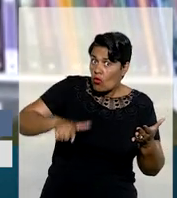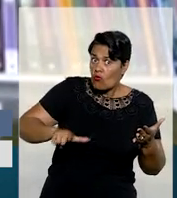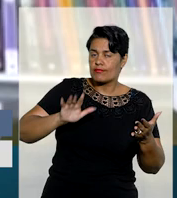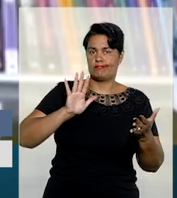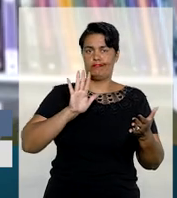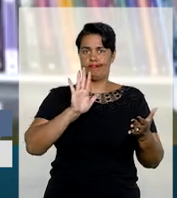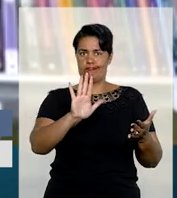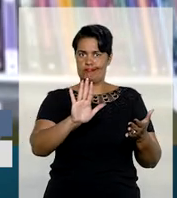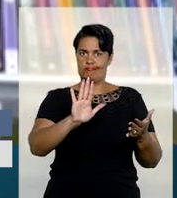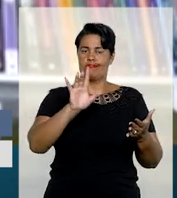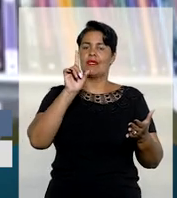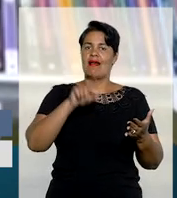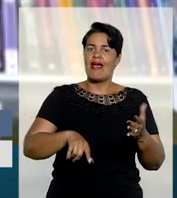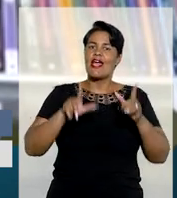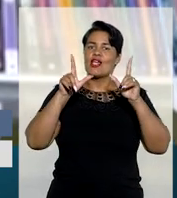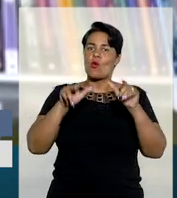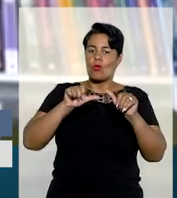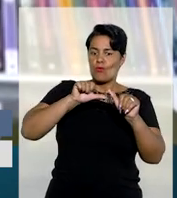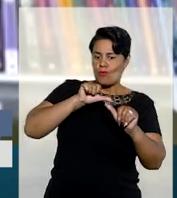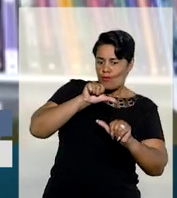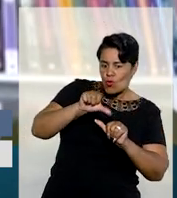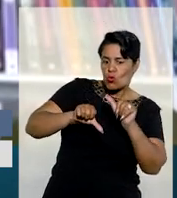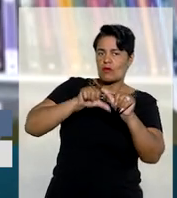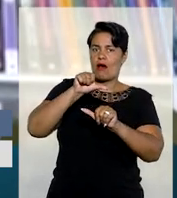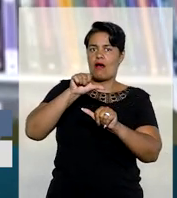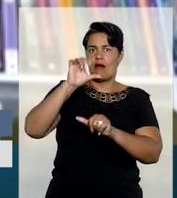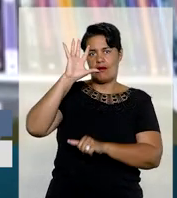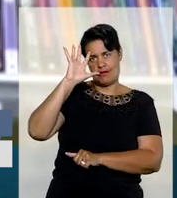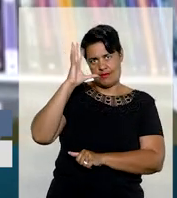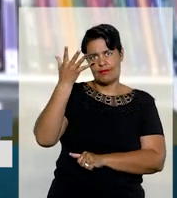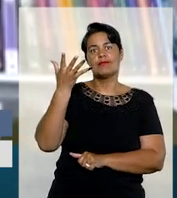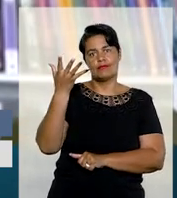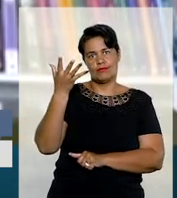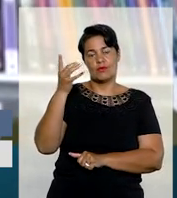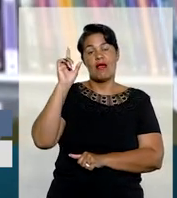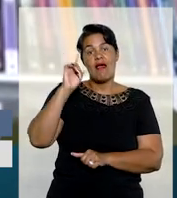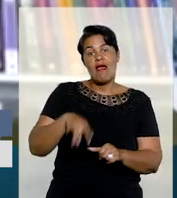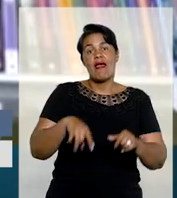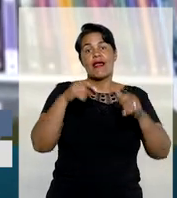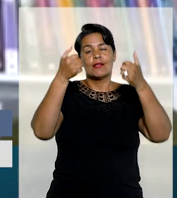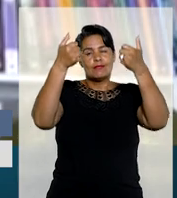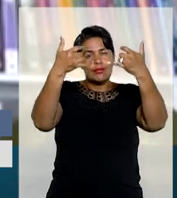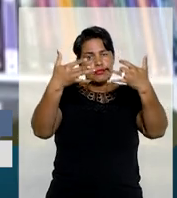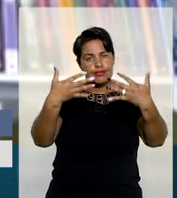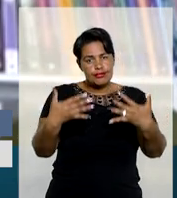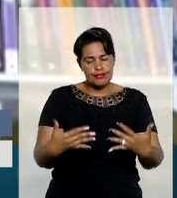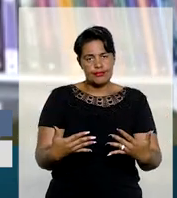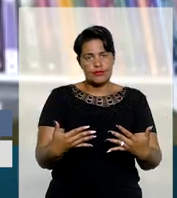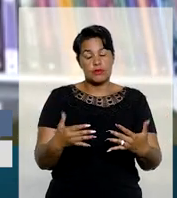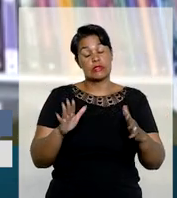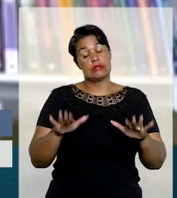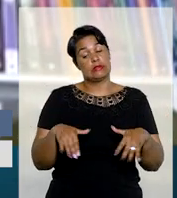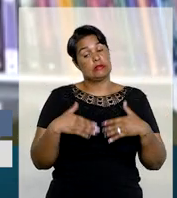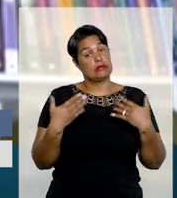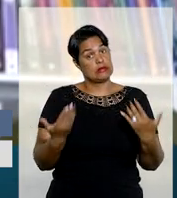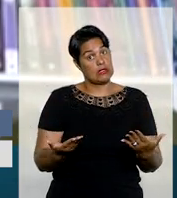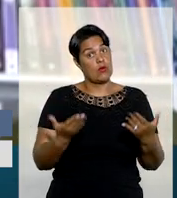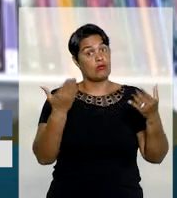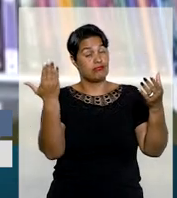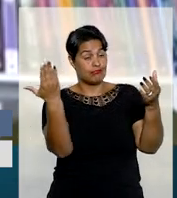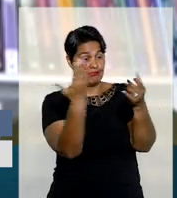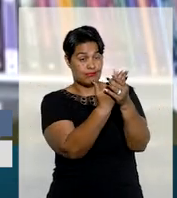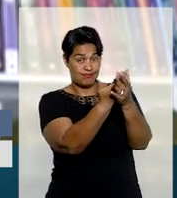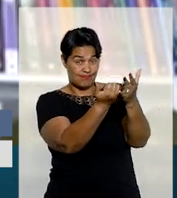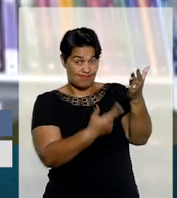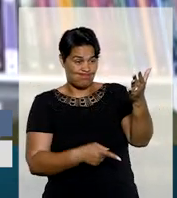análise daquela prova seja realizada, nós já estamos no âmbito da própria reforma da decisão, nós estamos discutindo o próprio conteúdo da decisão.